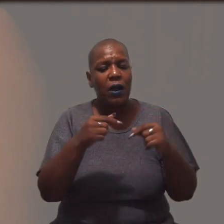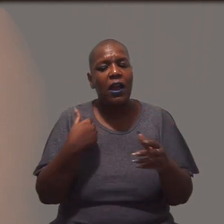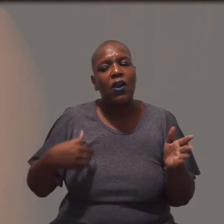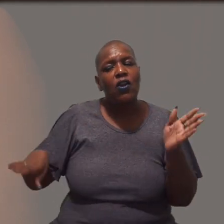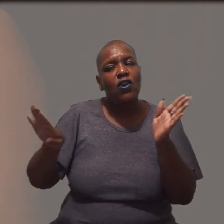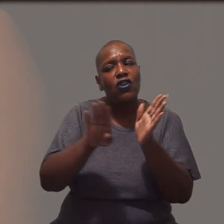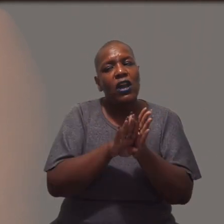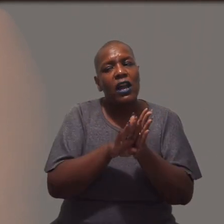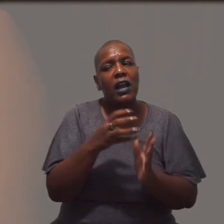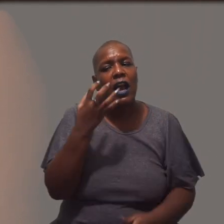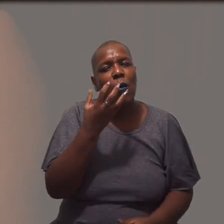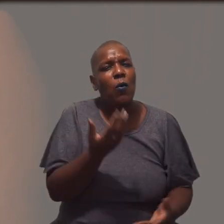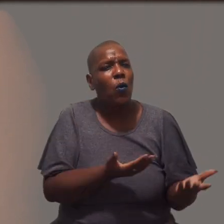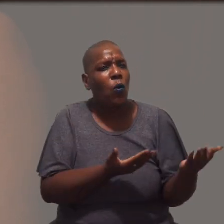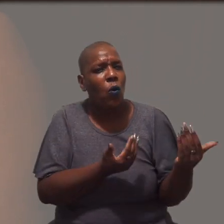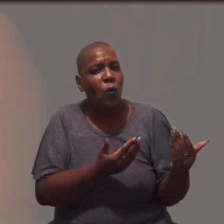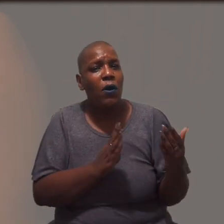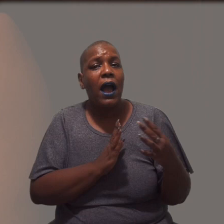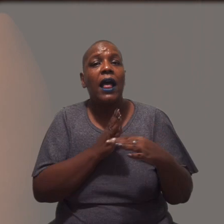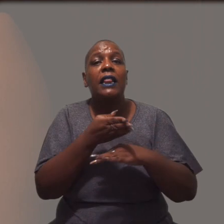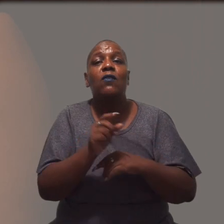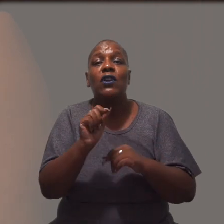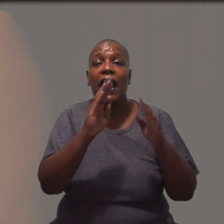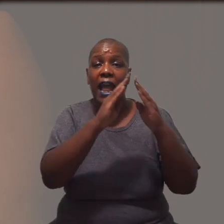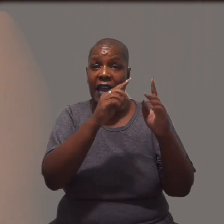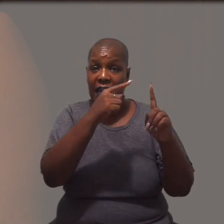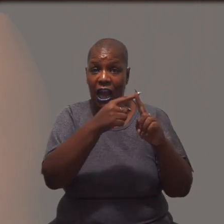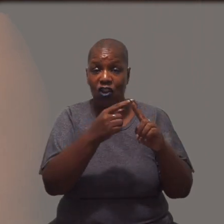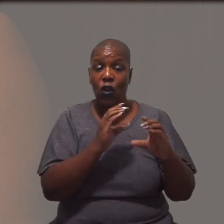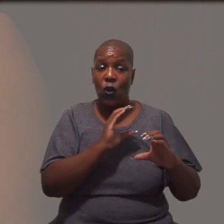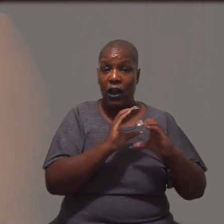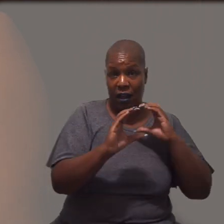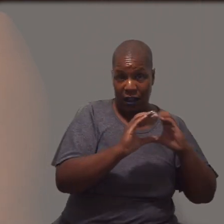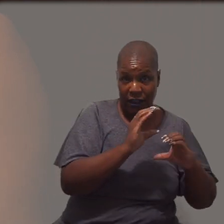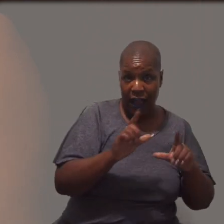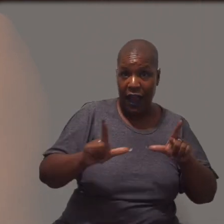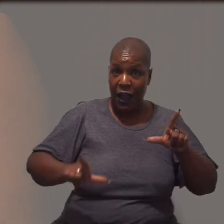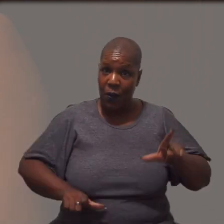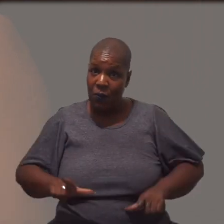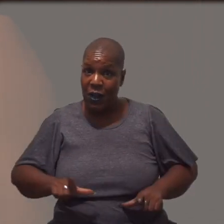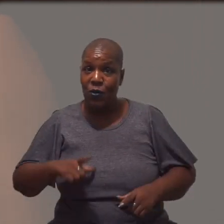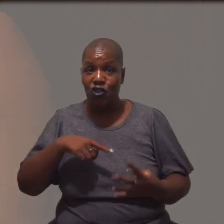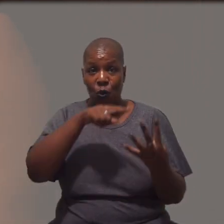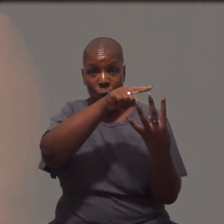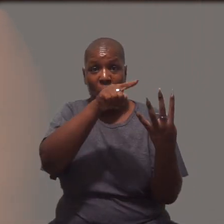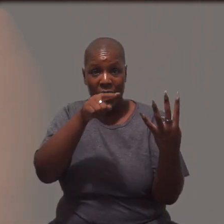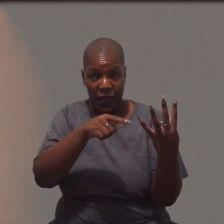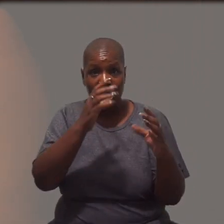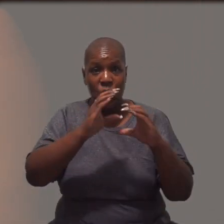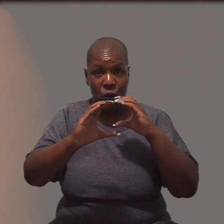na música muito nova, foi através da igreja. Comecei a cantar com os meus primos, que eles tinham um